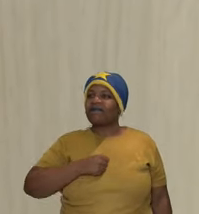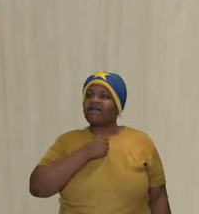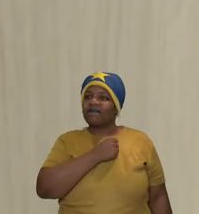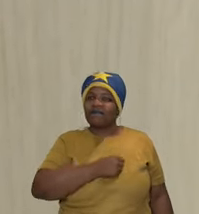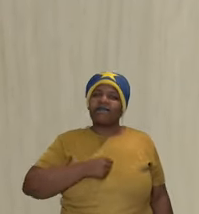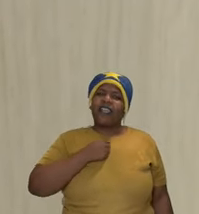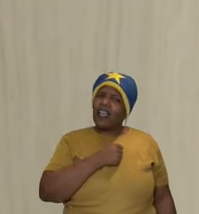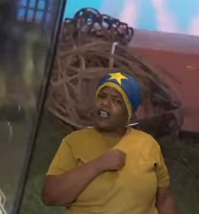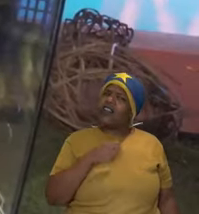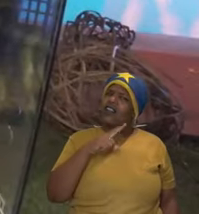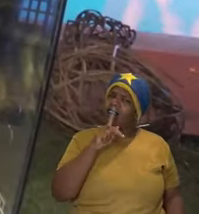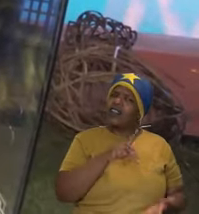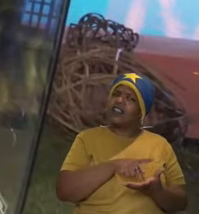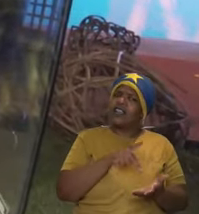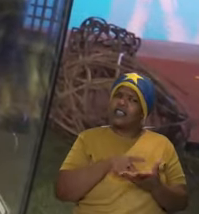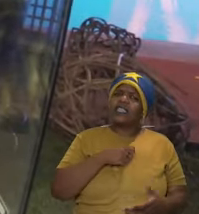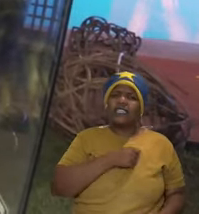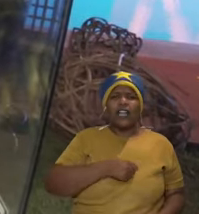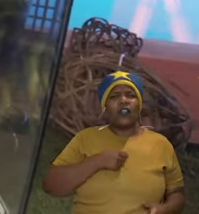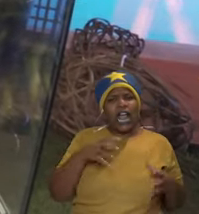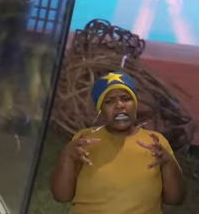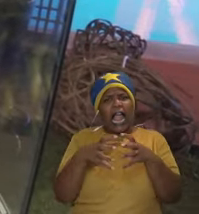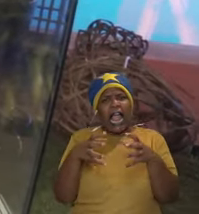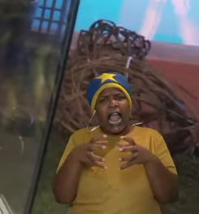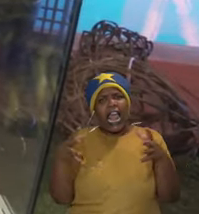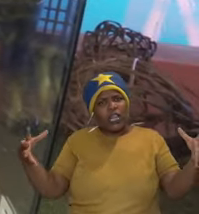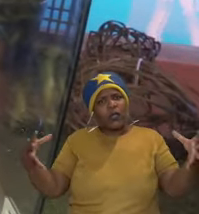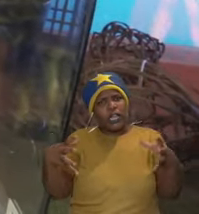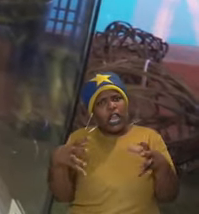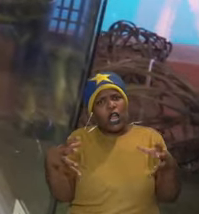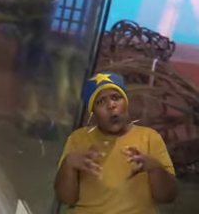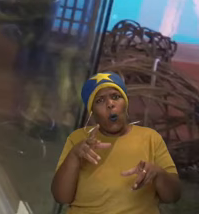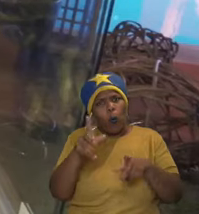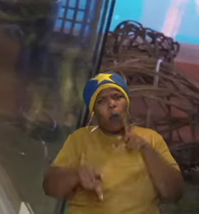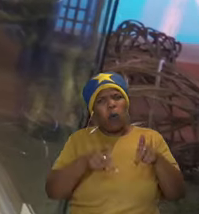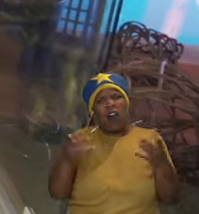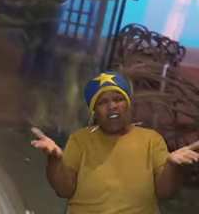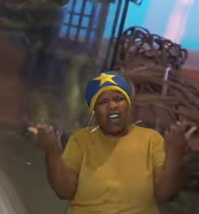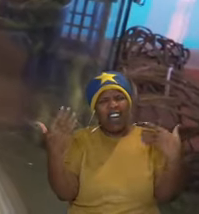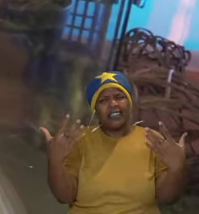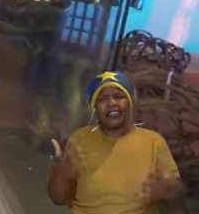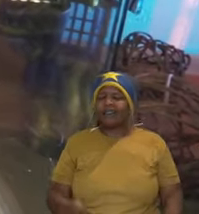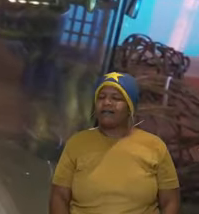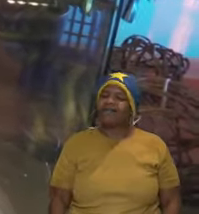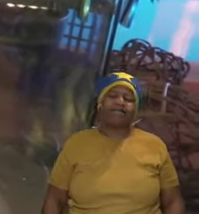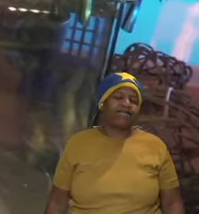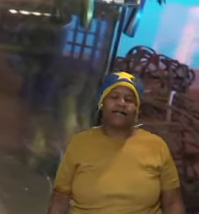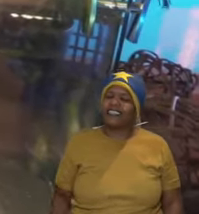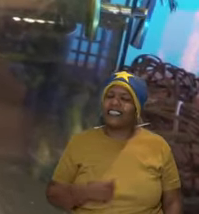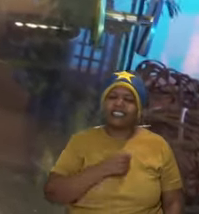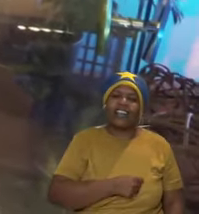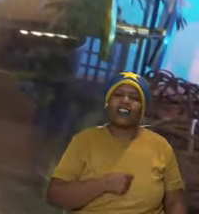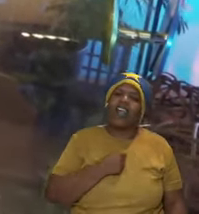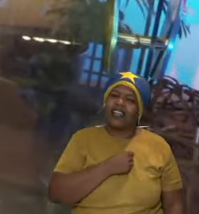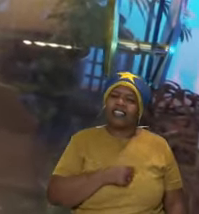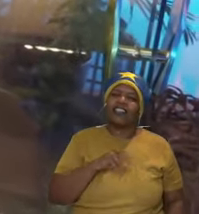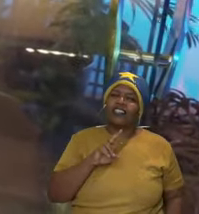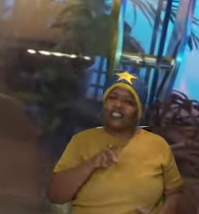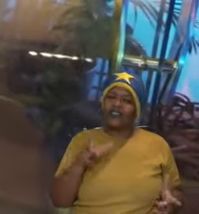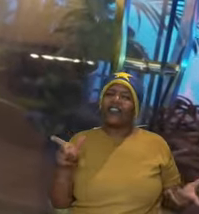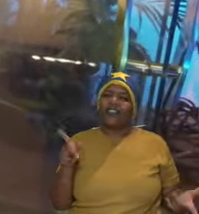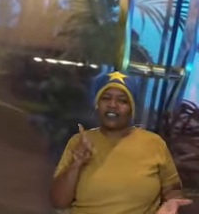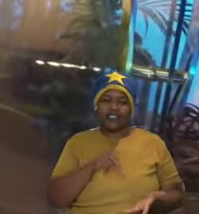tô com tanta saudade da galera, assim, da galera mesmo, do povão, assim, mano. Fala, velho. É muito